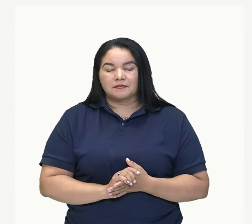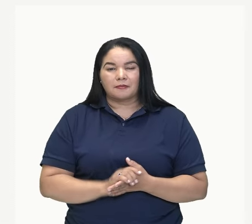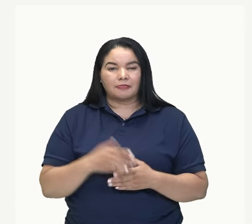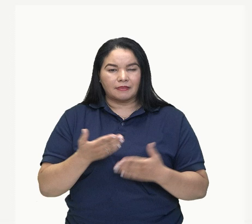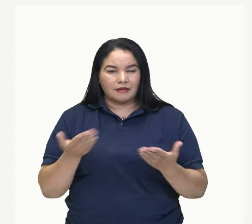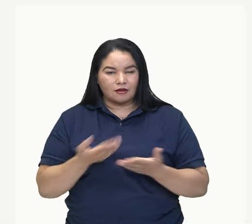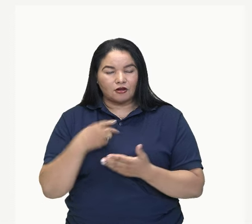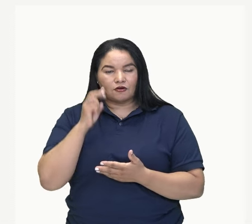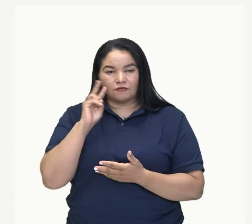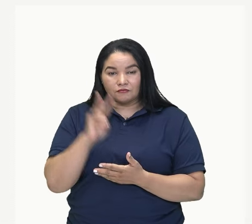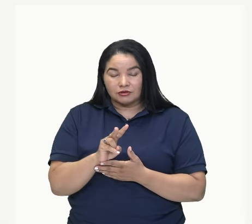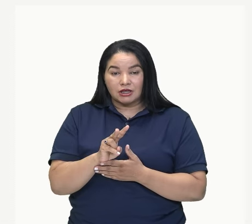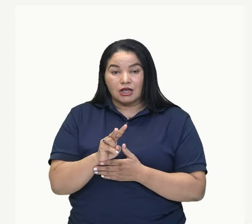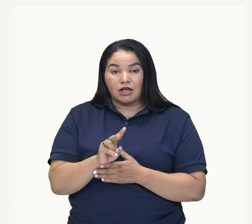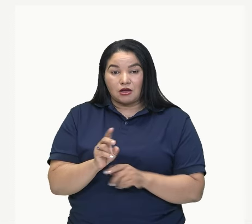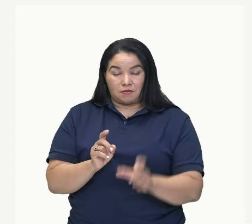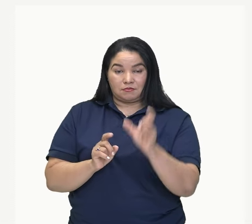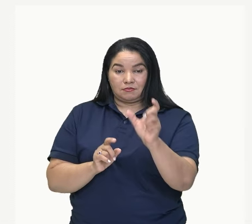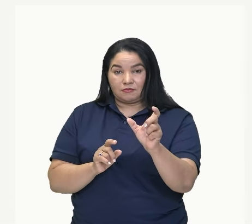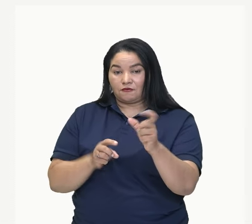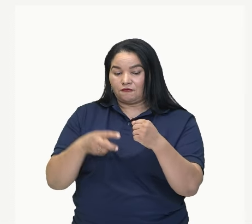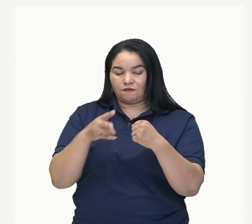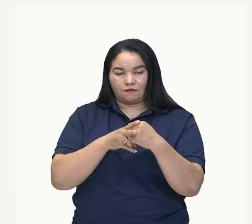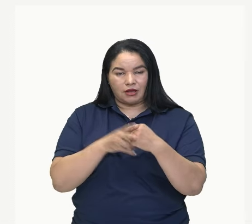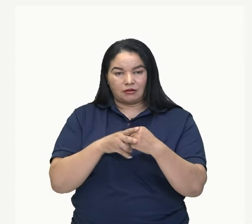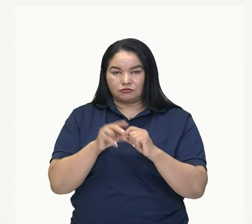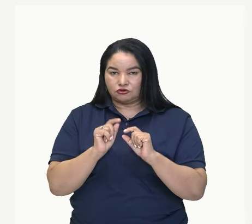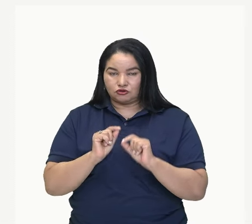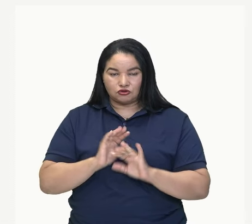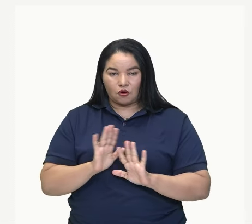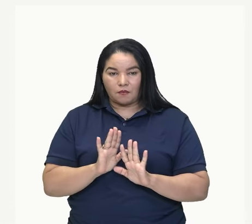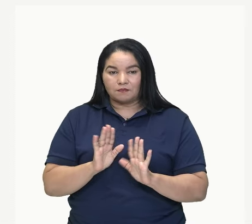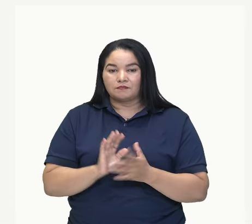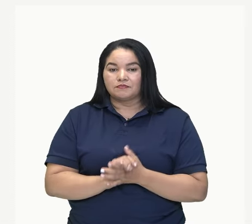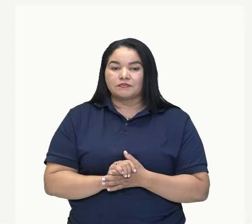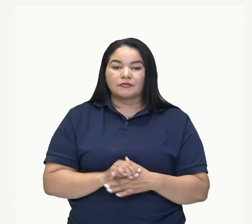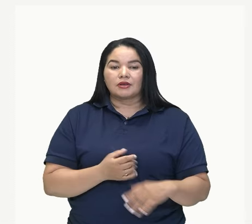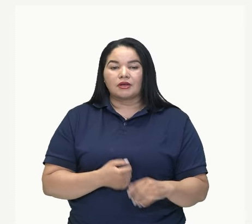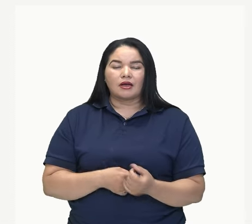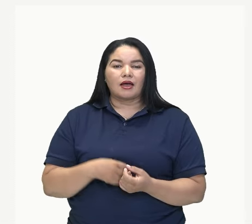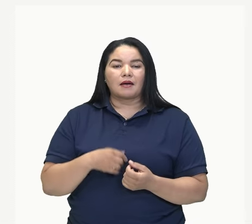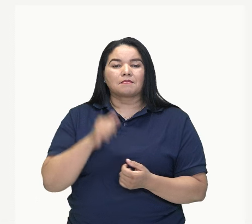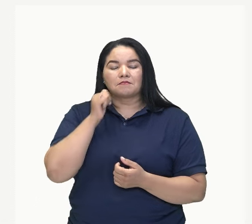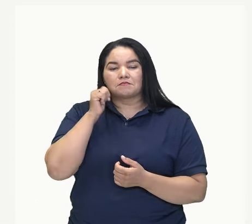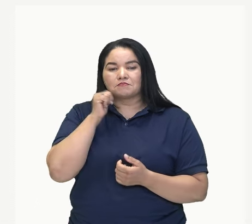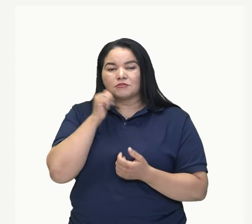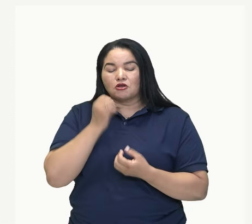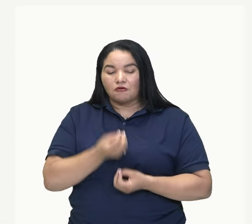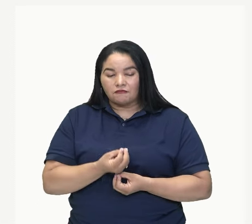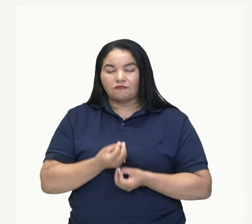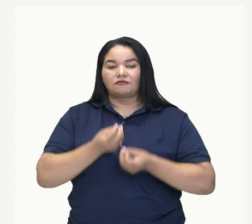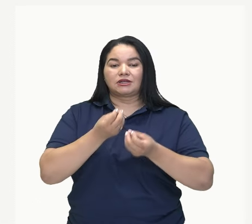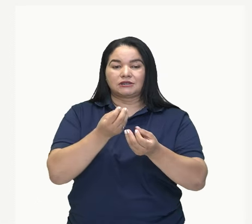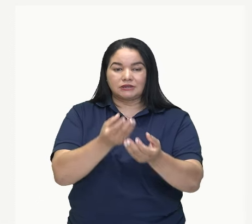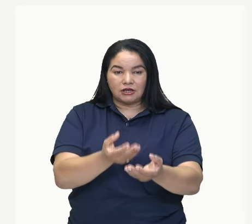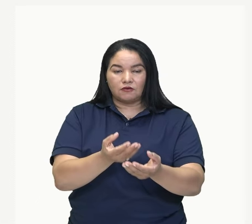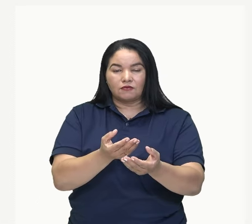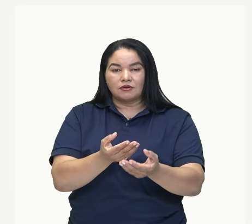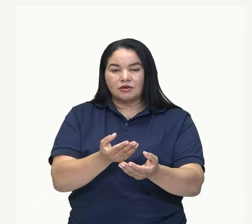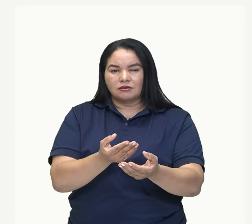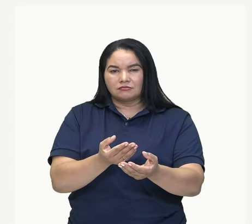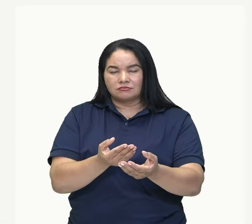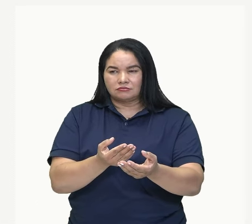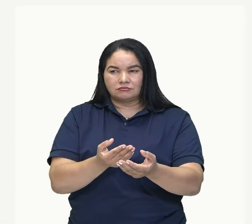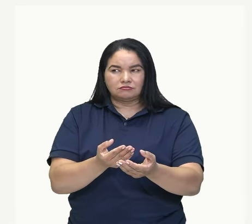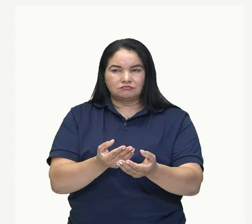apenas para o verbo, ofereceu. Se eu dissesse para você apenas assim, a moça ofereceu, se fosse a primeira coisa que eu te falasse,